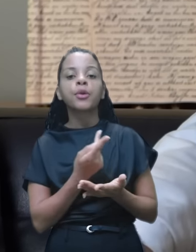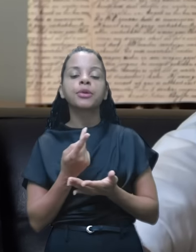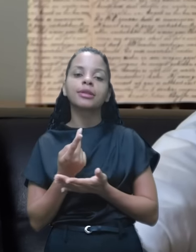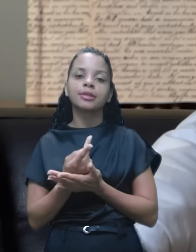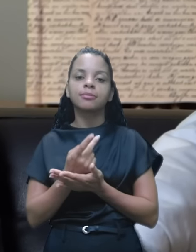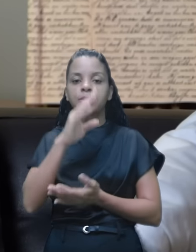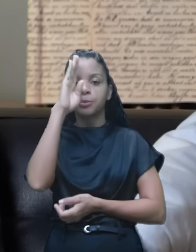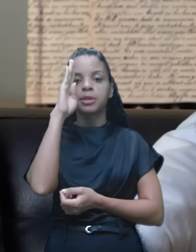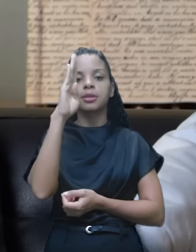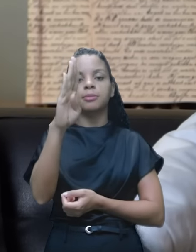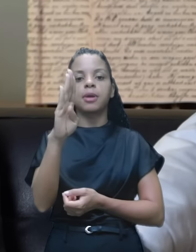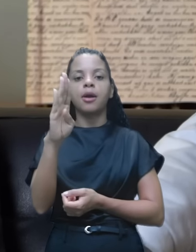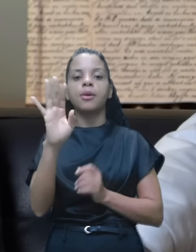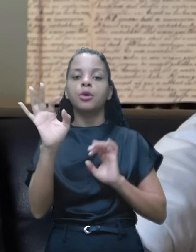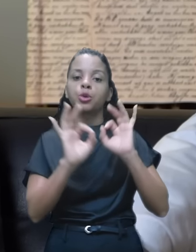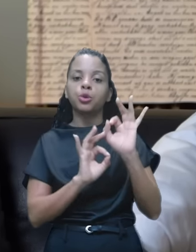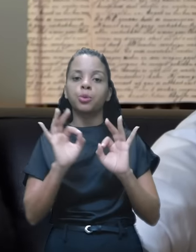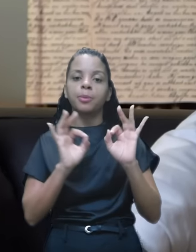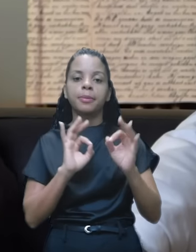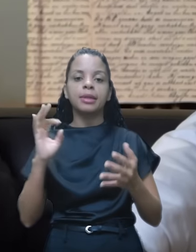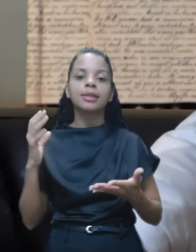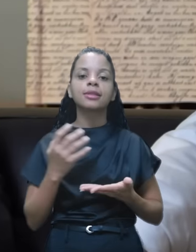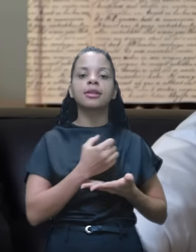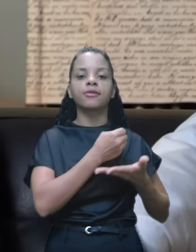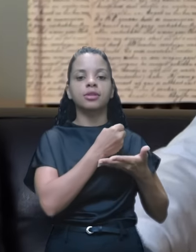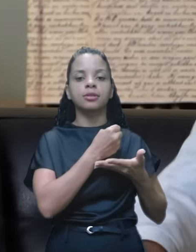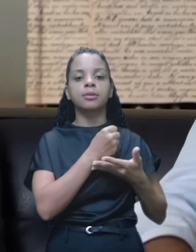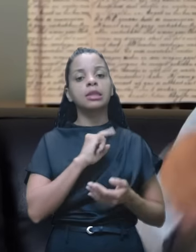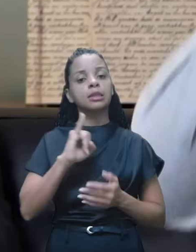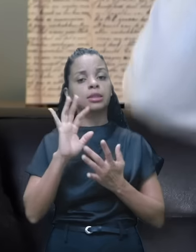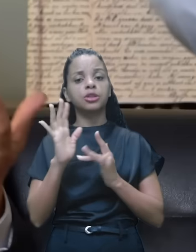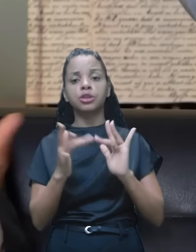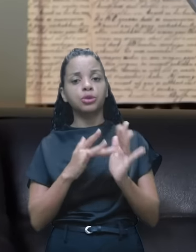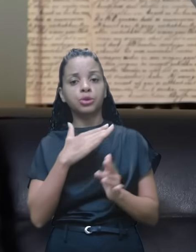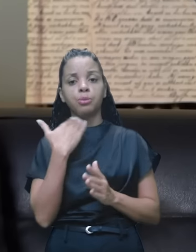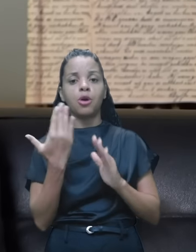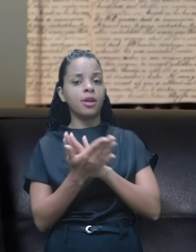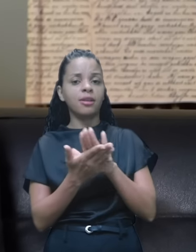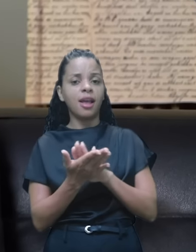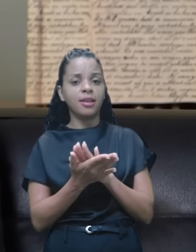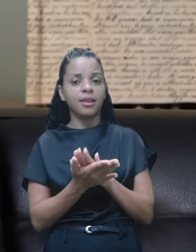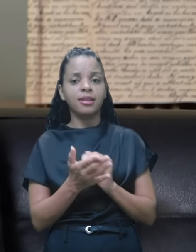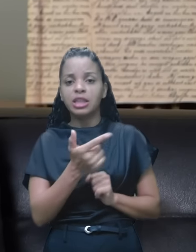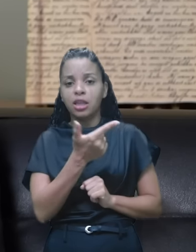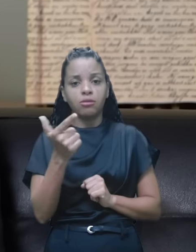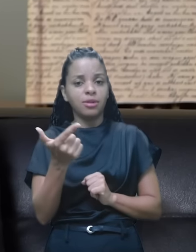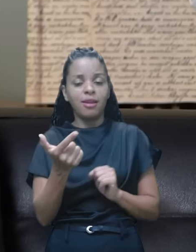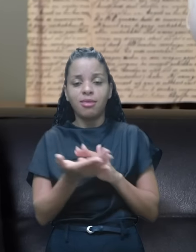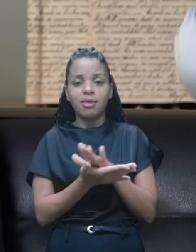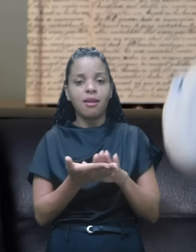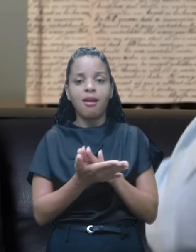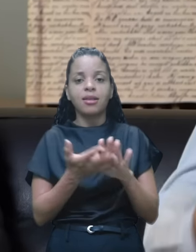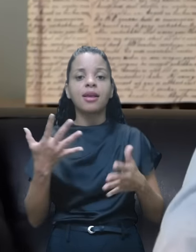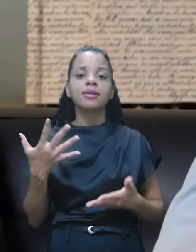acontecimento central, né, do plano da salvação. Se não fosse a morte de Jesus na cruz, hoje não existiria salvação para a humanidade. Né?